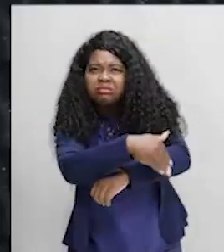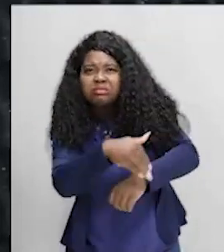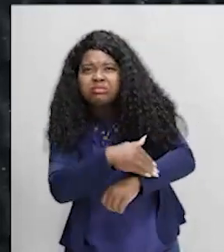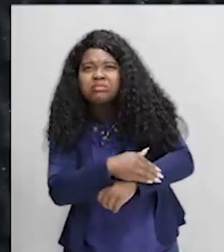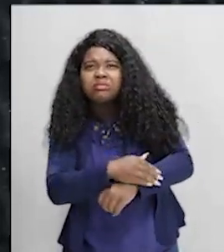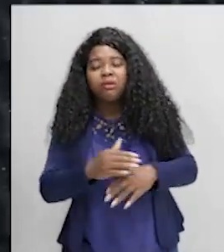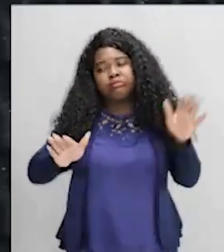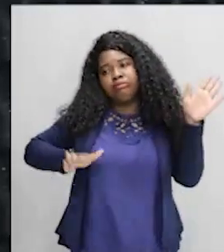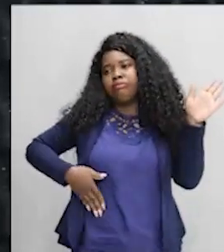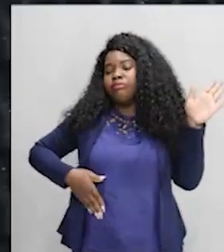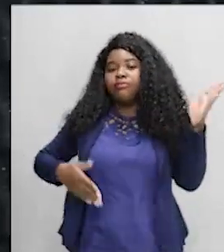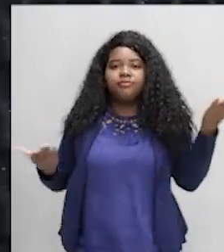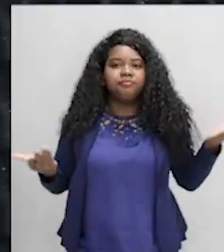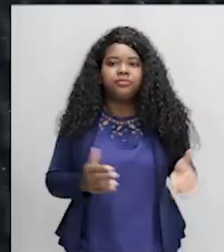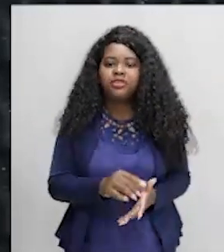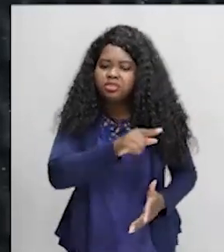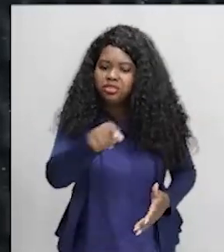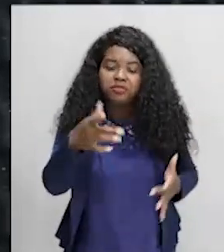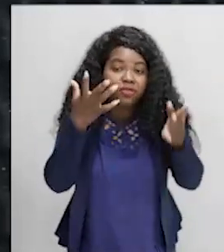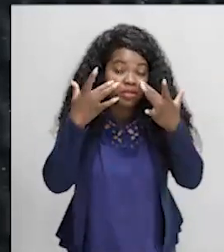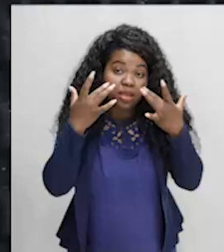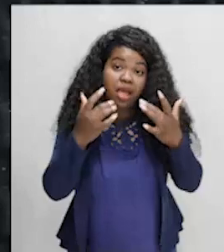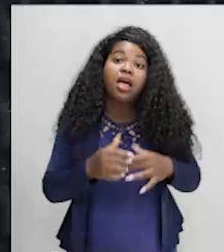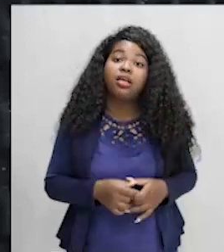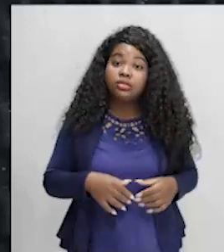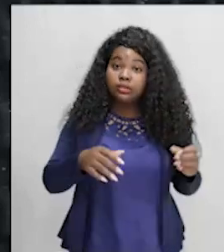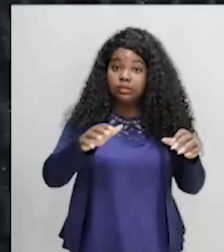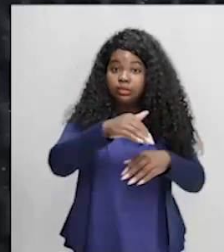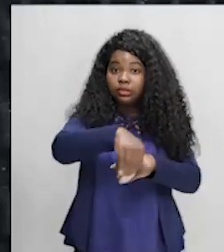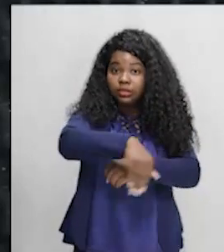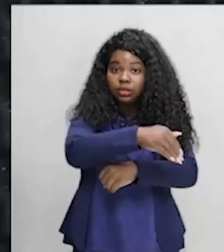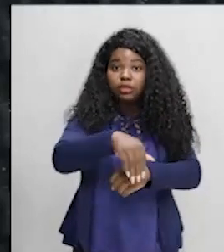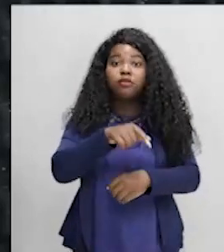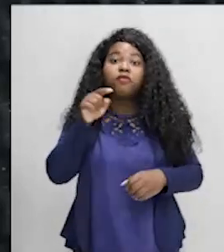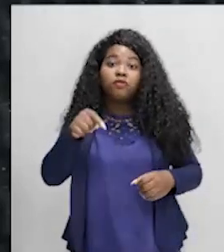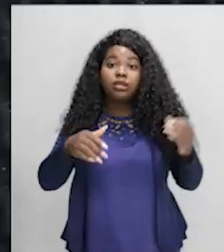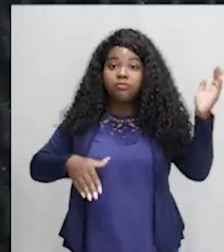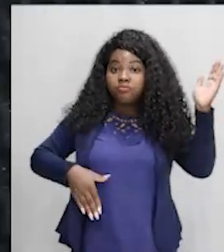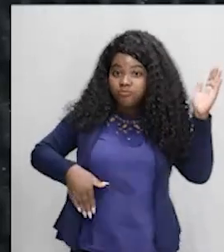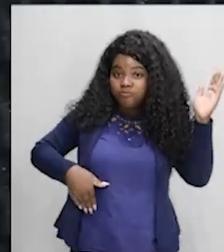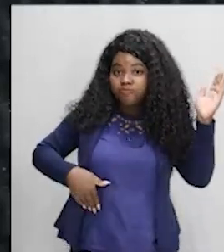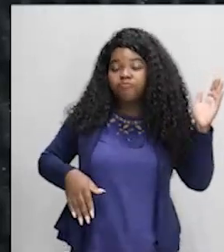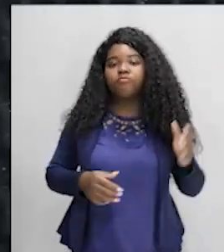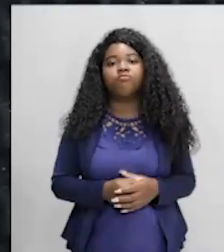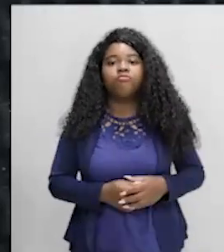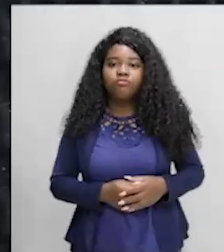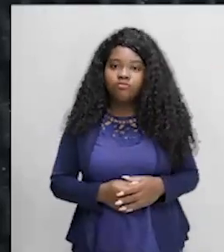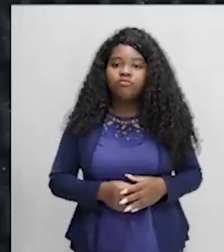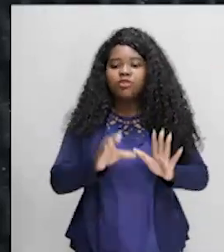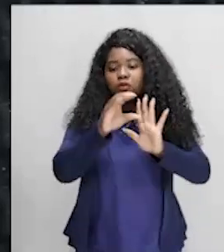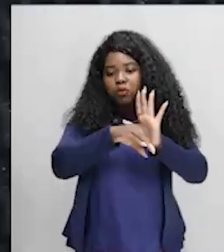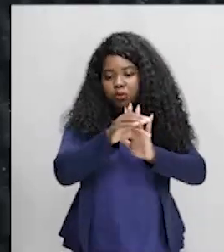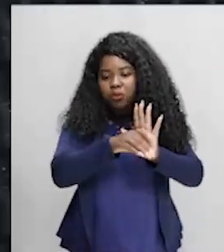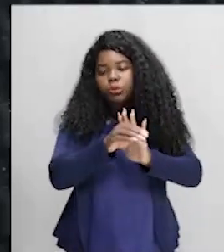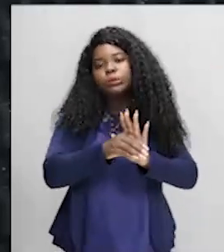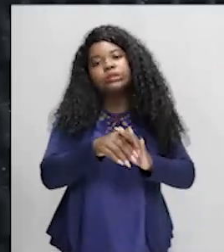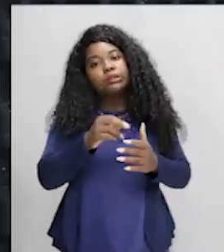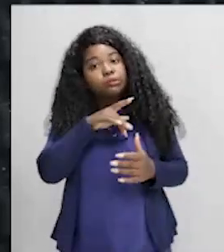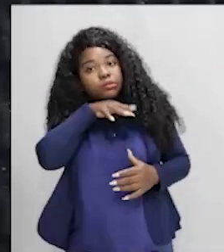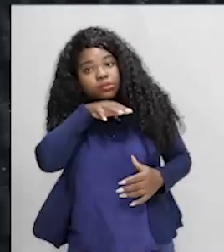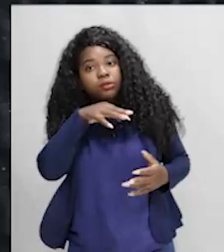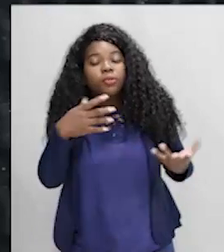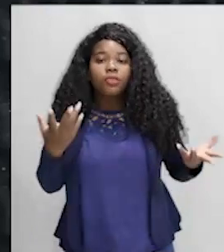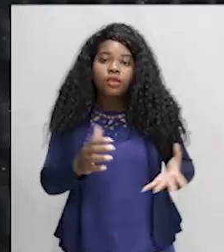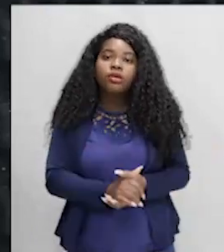de vadiagem. Então, se você é artista e está na rua, você automaticamente virou vagabundo. Então, reconstruam esse conceito para a gente poder